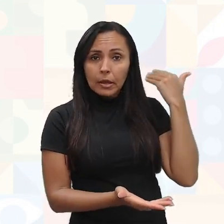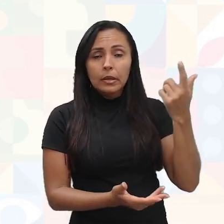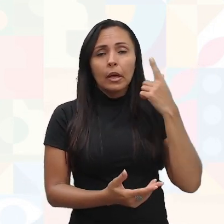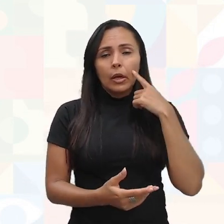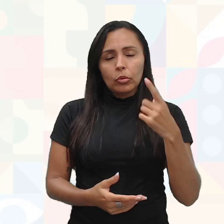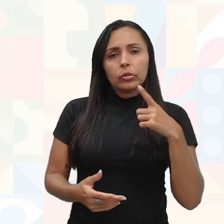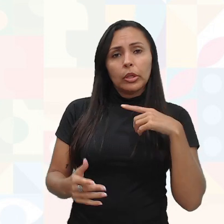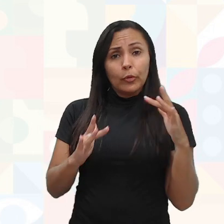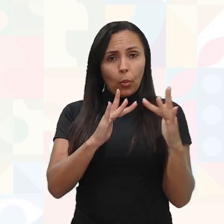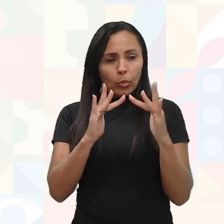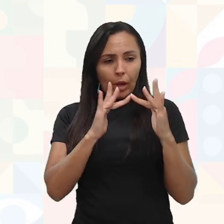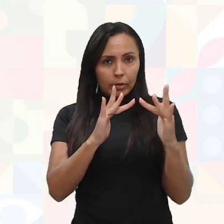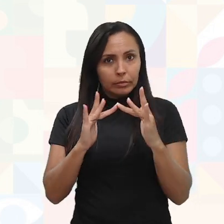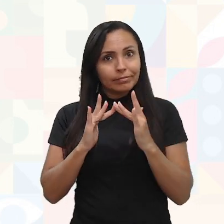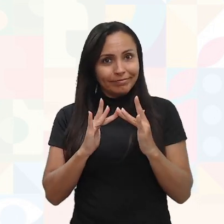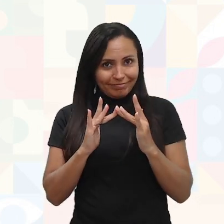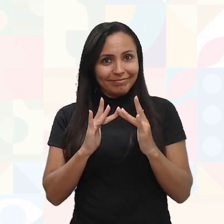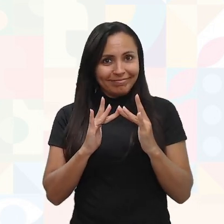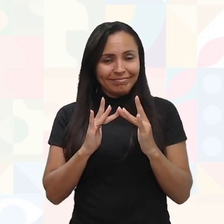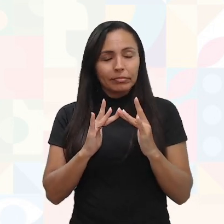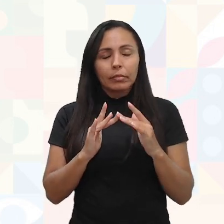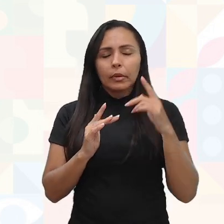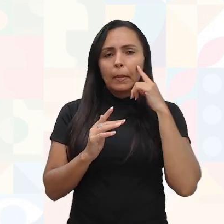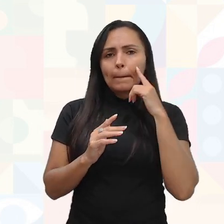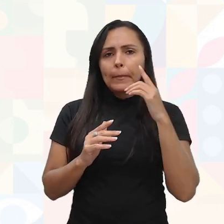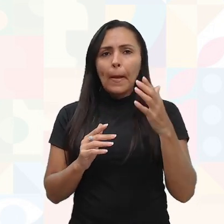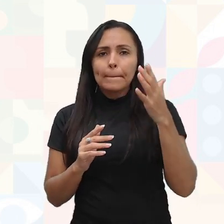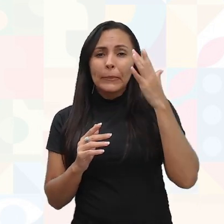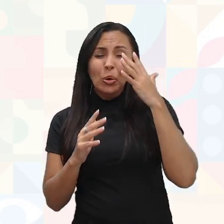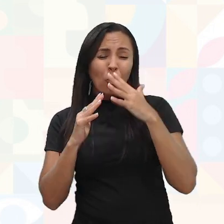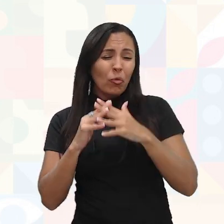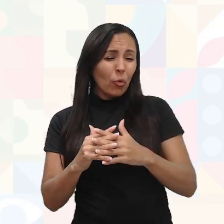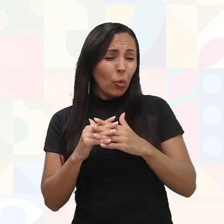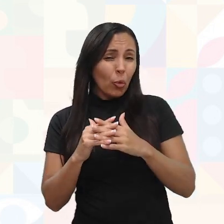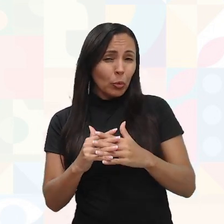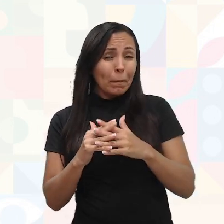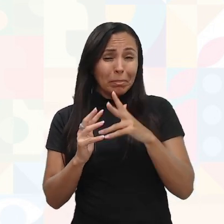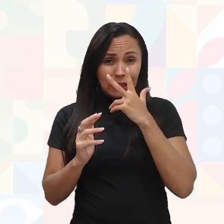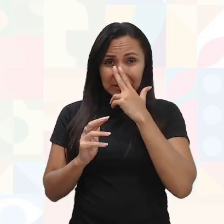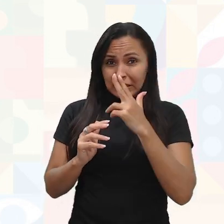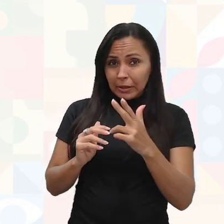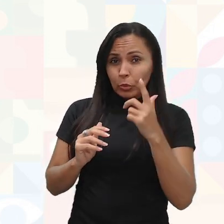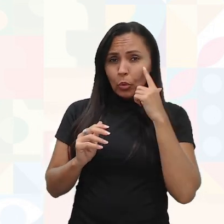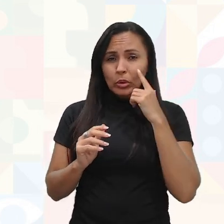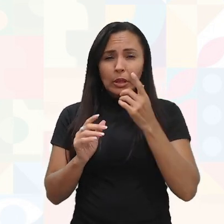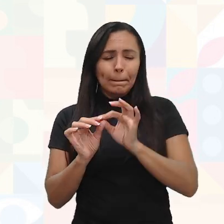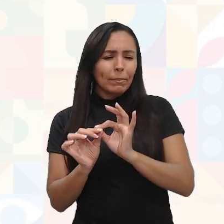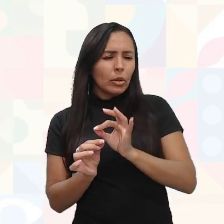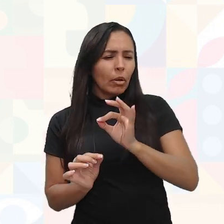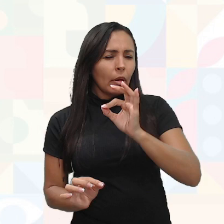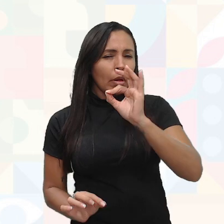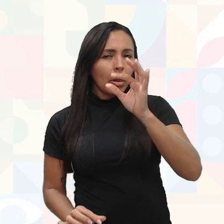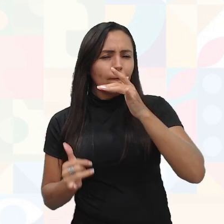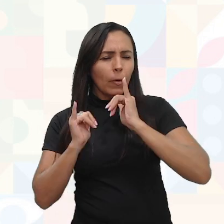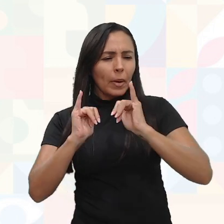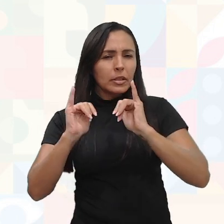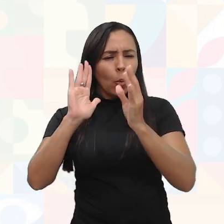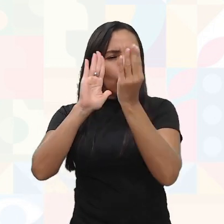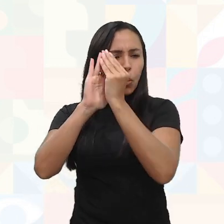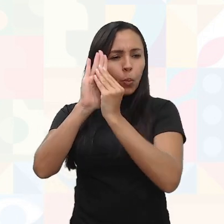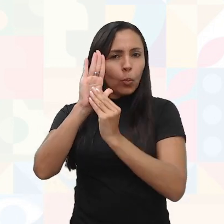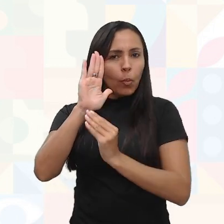tive esse contato, pareceu um pouco confuso por conta da extensão das informações que existem no